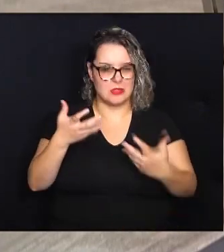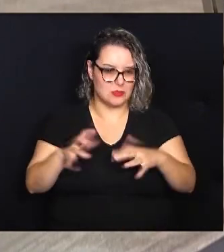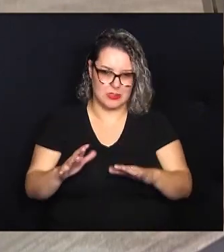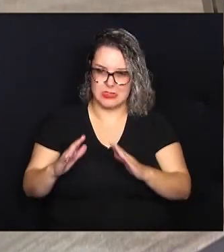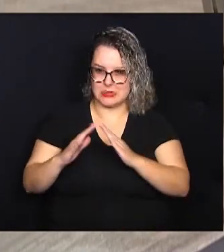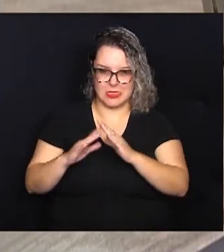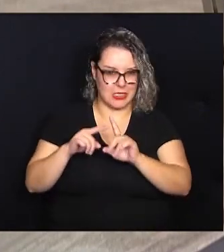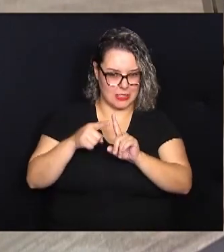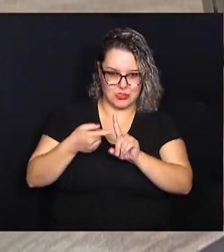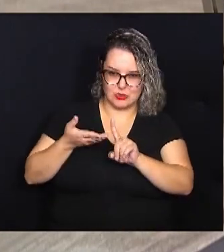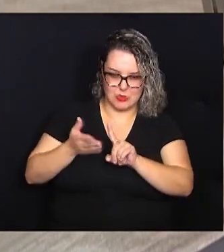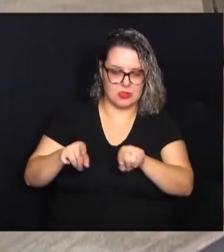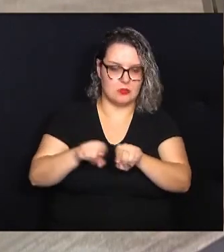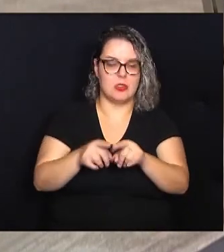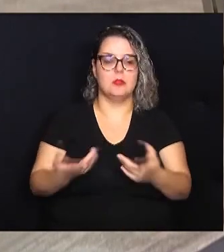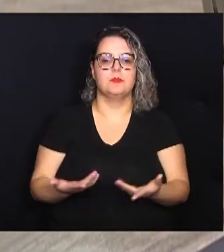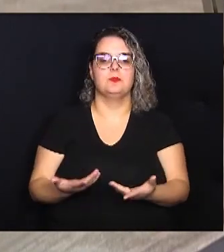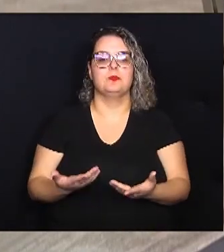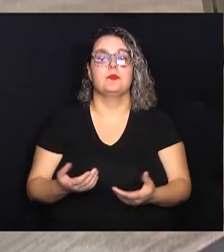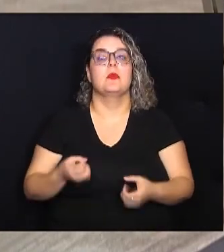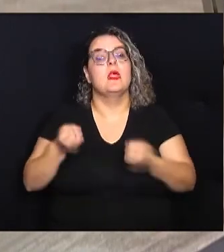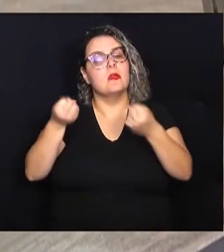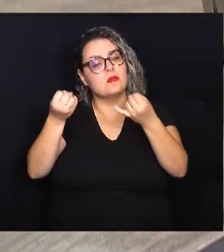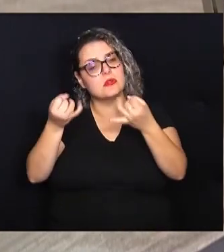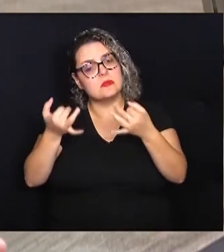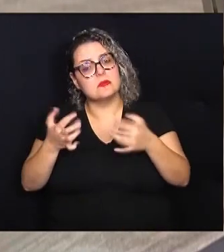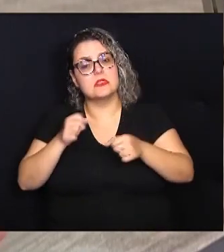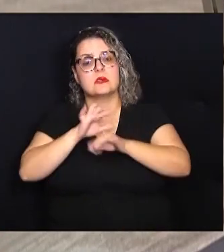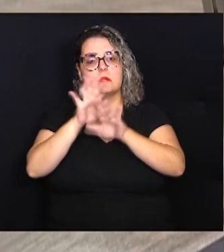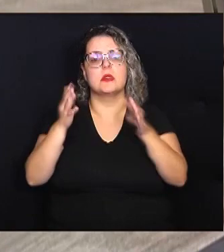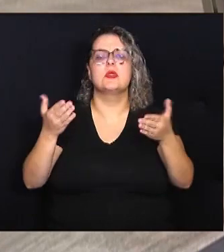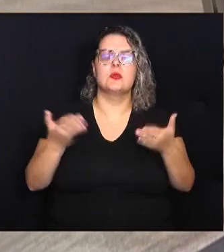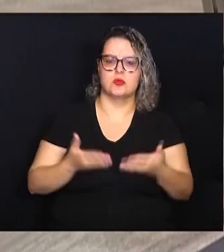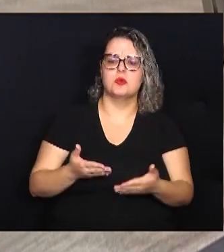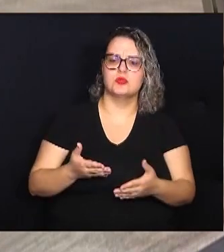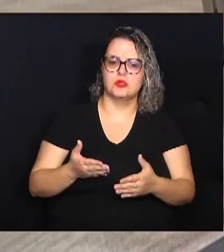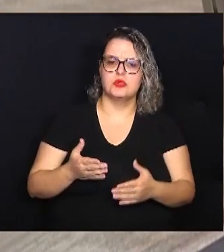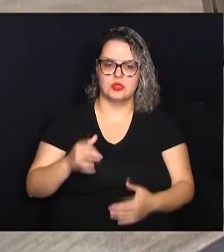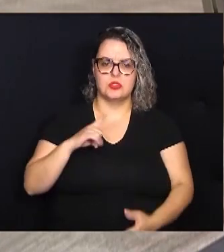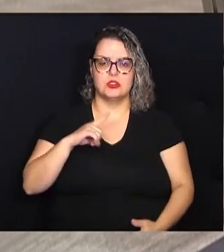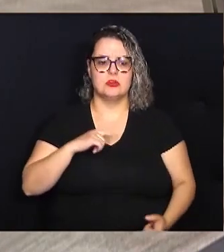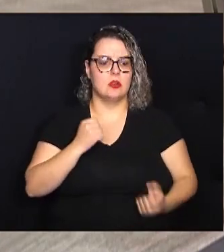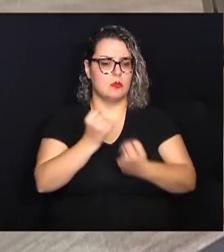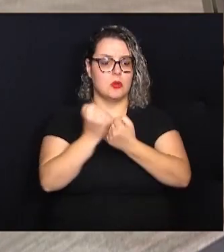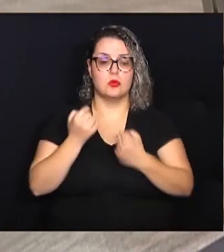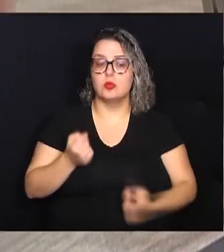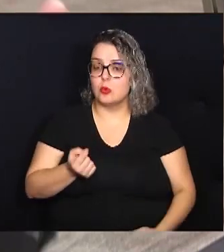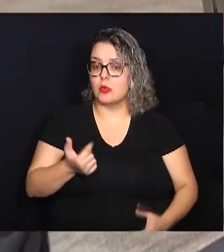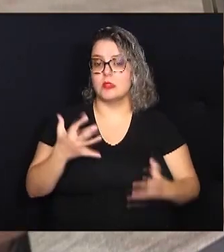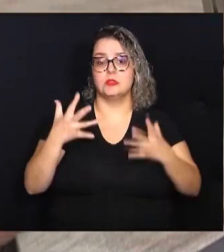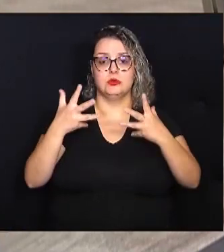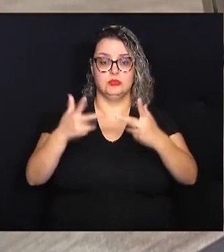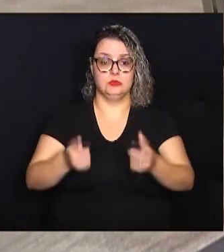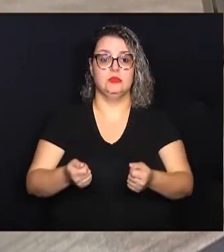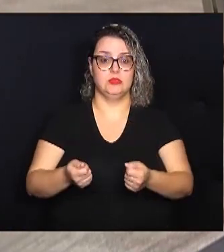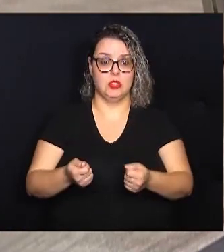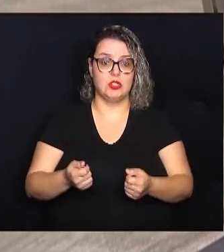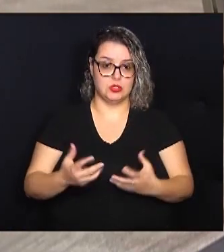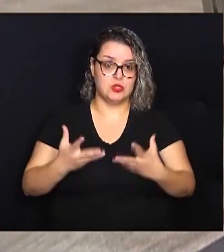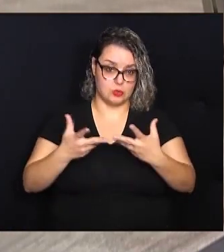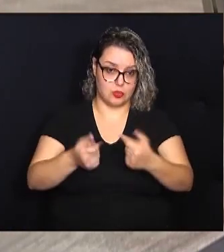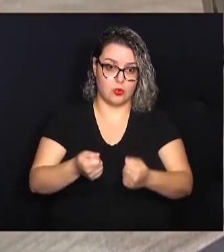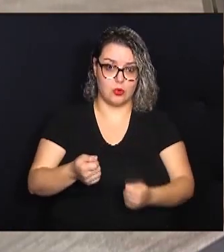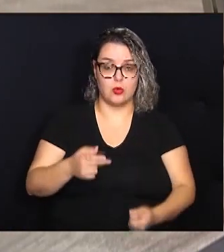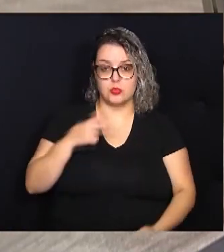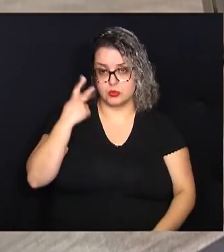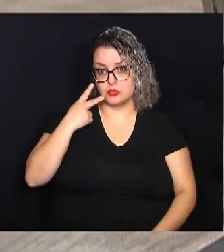tempo foi passando, isso foi sendo esclarecido e hoje eu acho que a gente conta com o apoio de quase todo mundo, de quase todos os vereadores, espero de